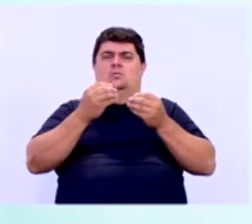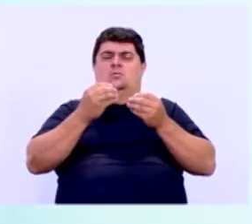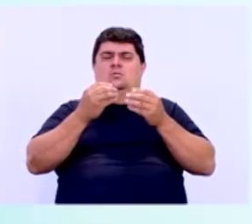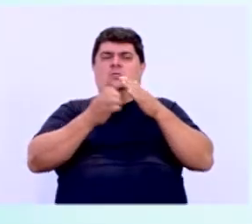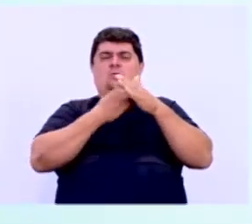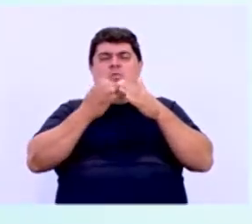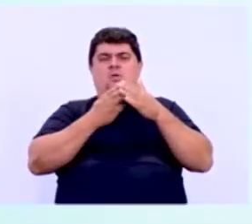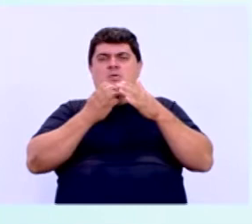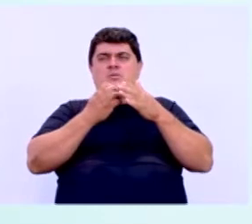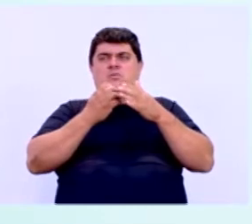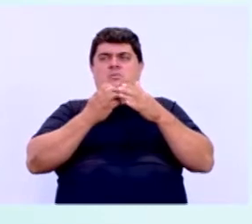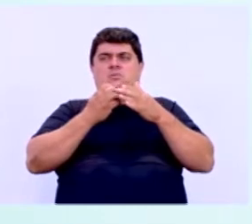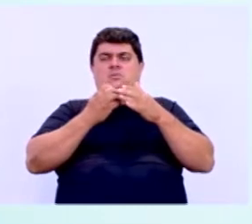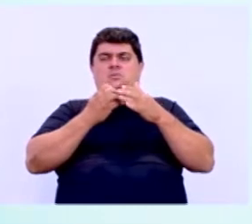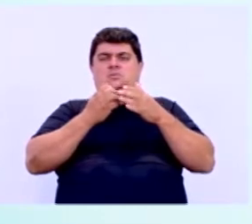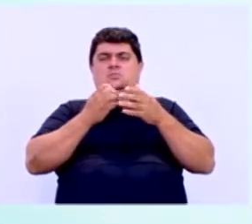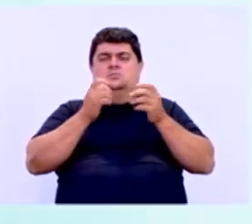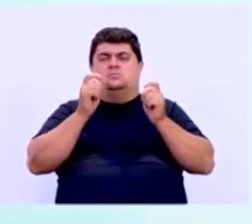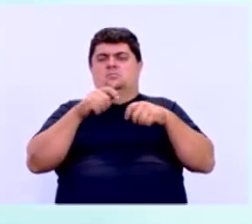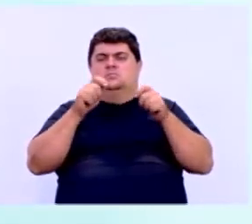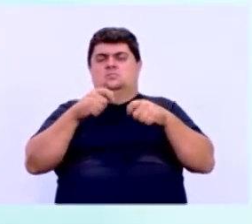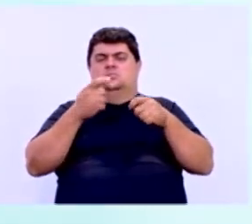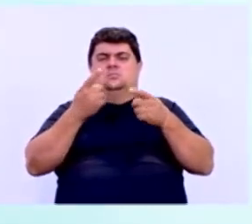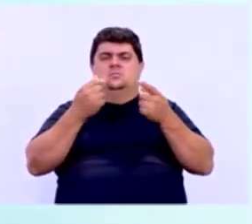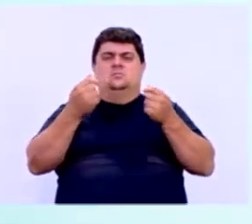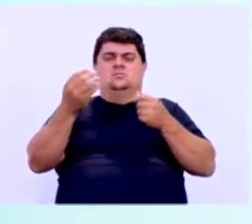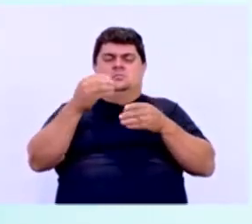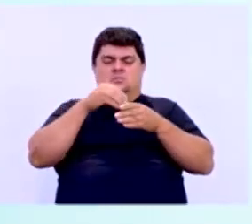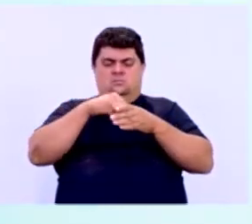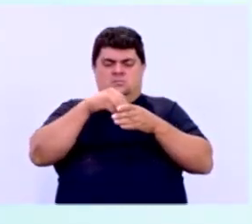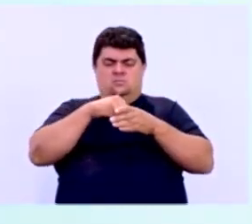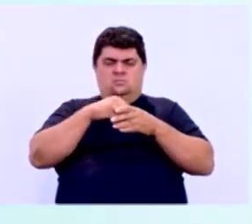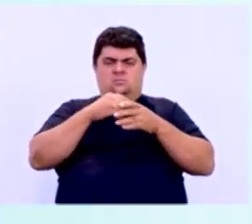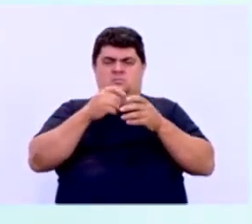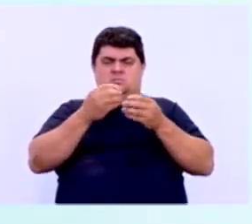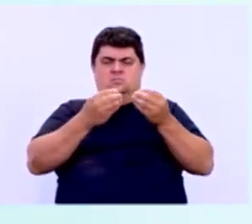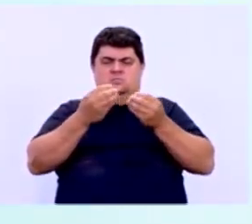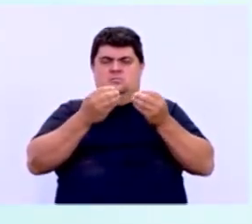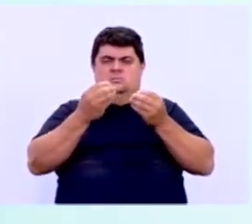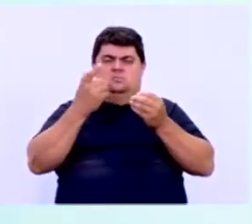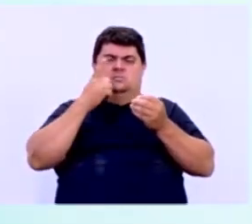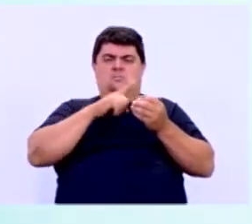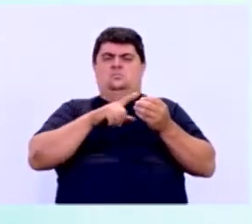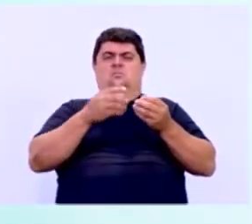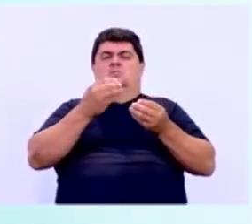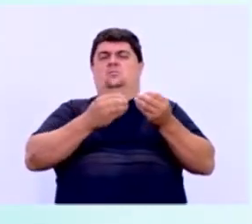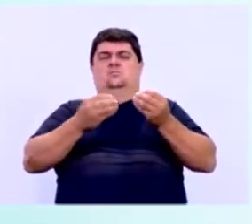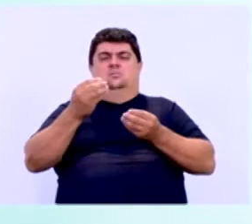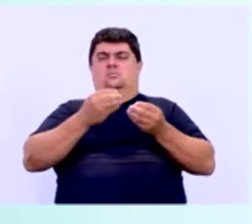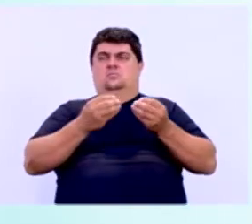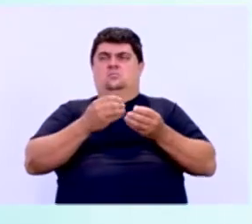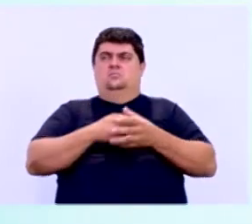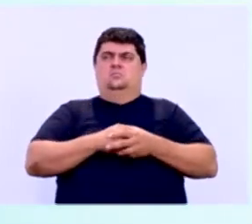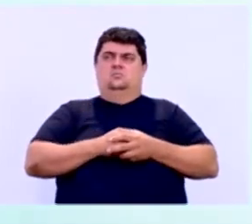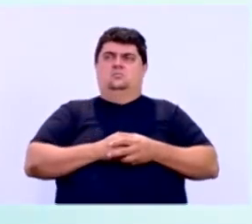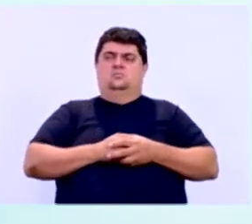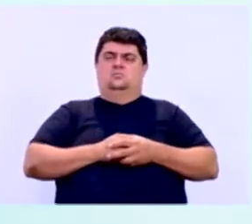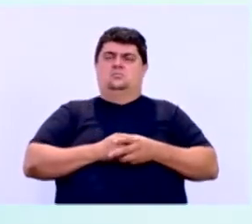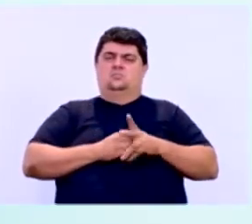que uma empresa, desculpa, como que o empresário, como que o gestor do recurso financeiro, ele vai fazer um financiamento interno, professor?